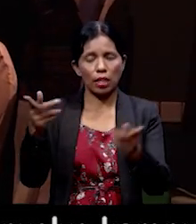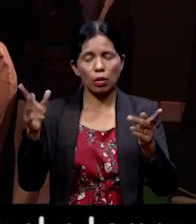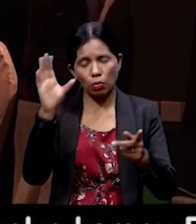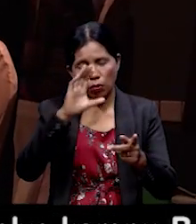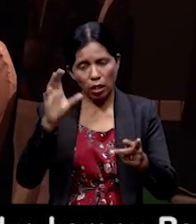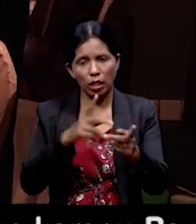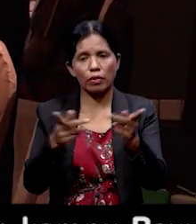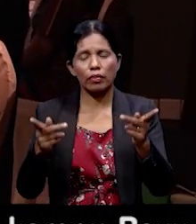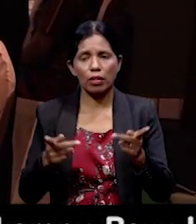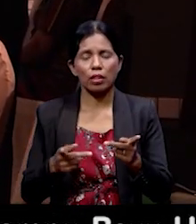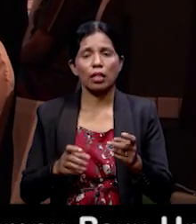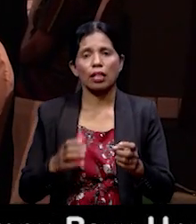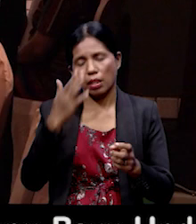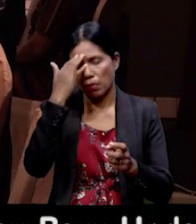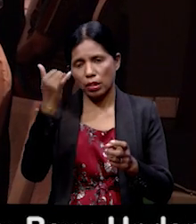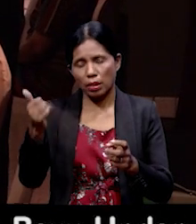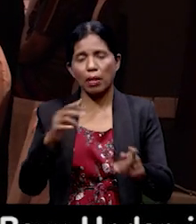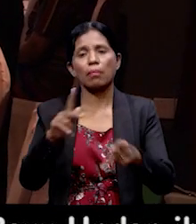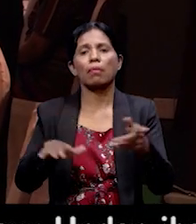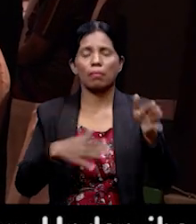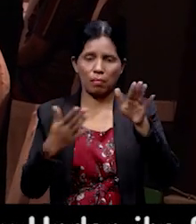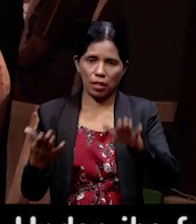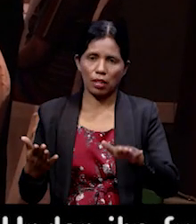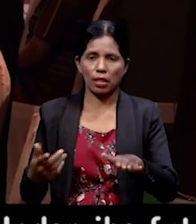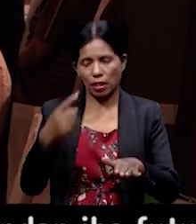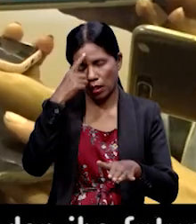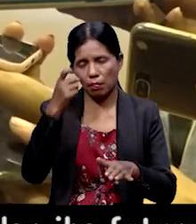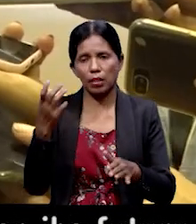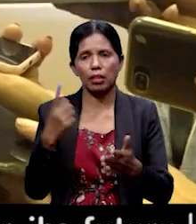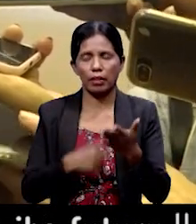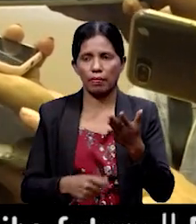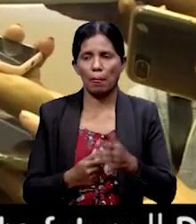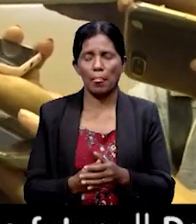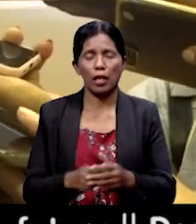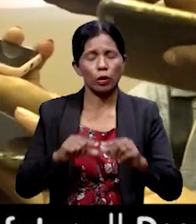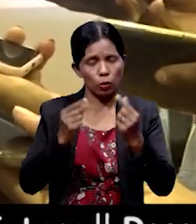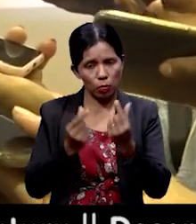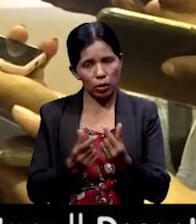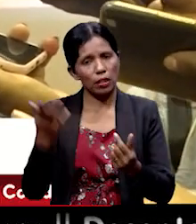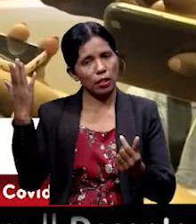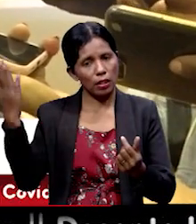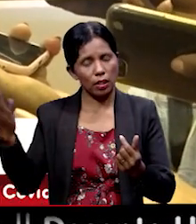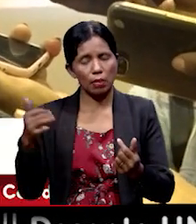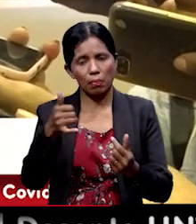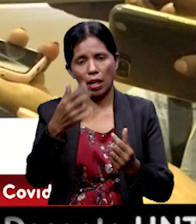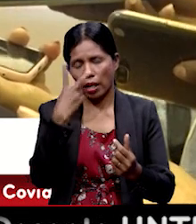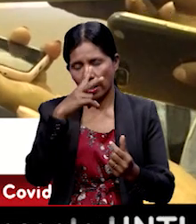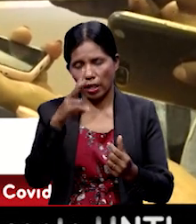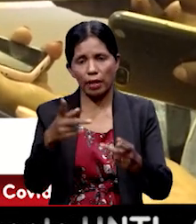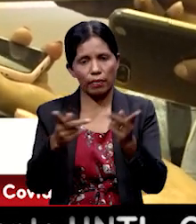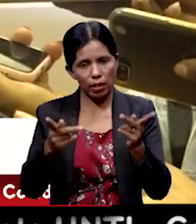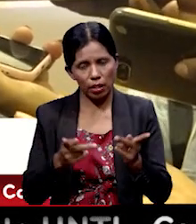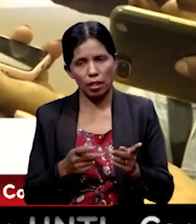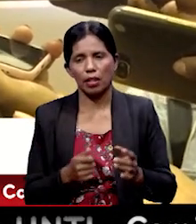Tuir Motivo, Rusi Ema Sira Nenimate. Então, agora, equipa e Rela Treino, equipa Pilar 3, tem um Rela Treino, e depois, Ita Serra Tene,